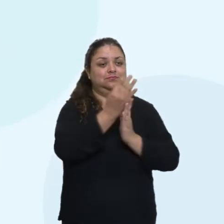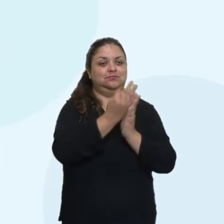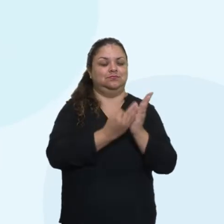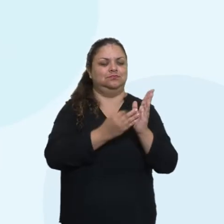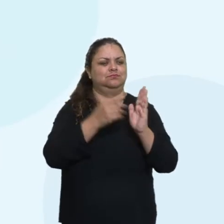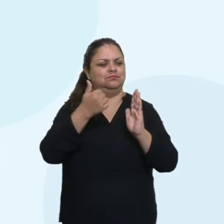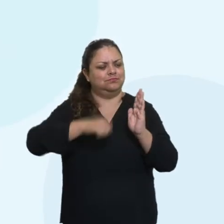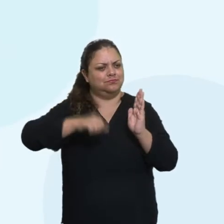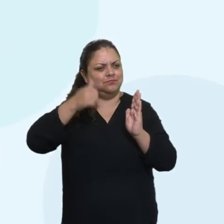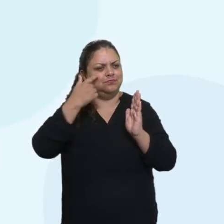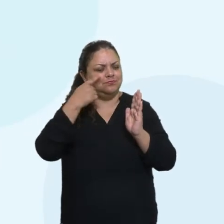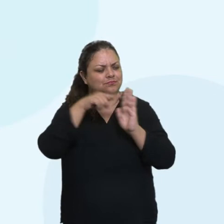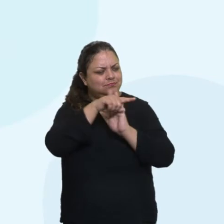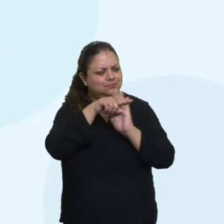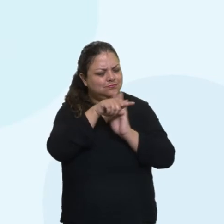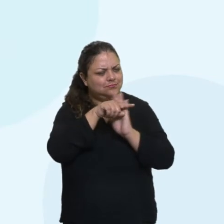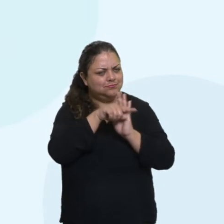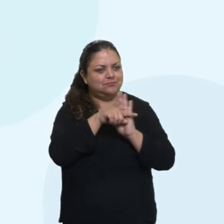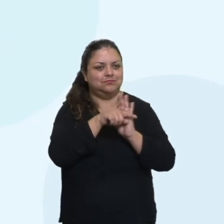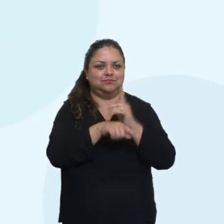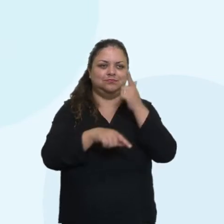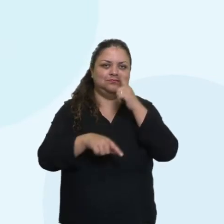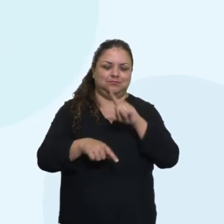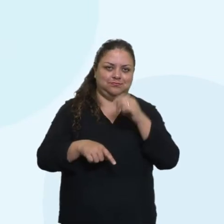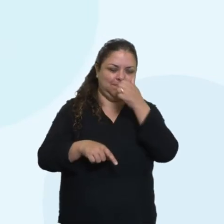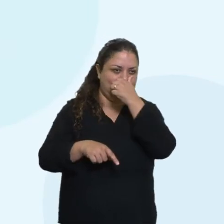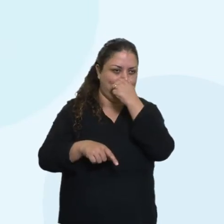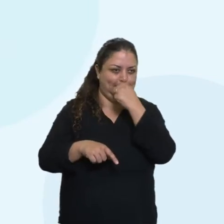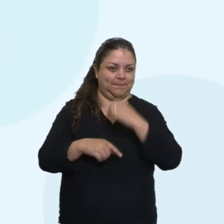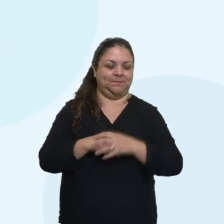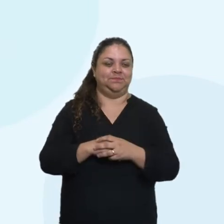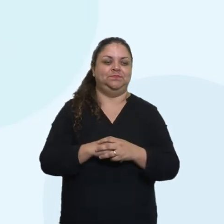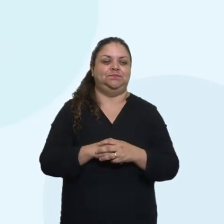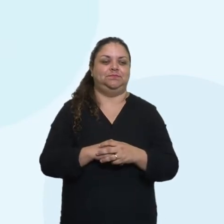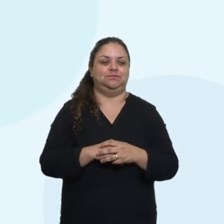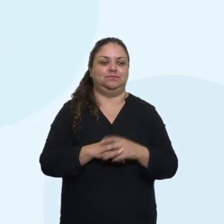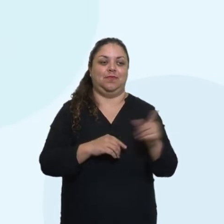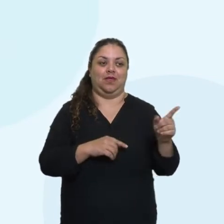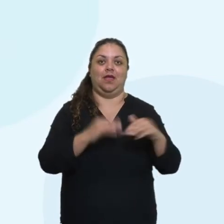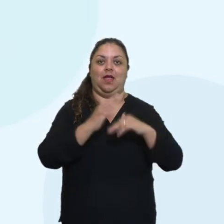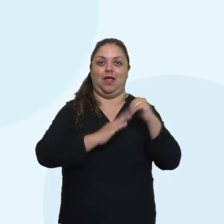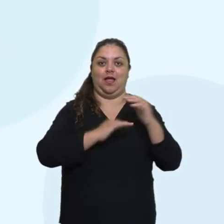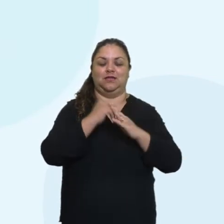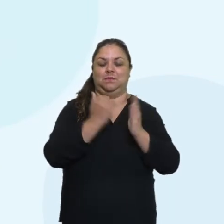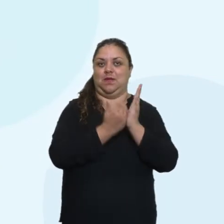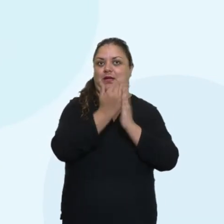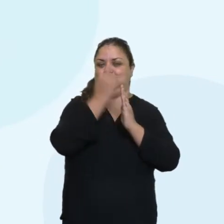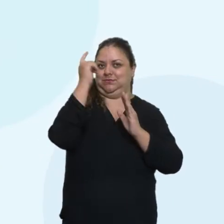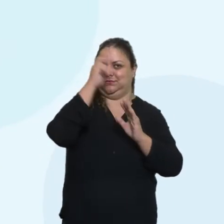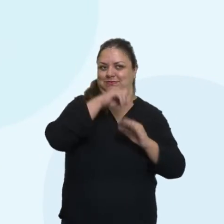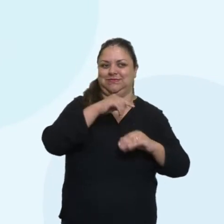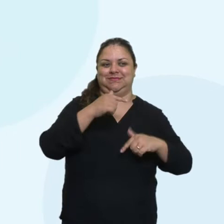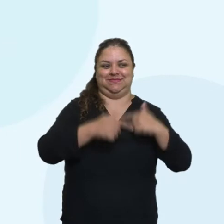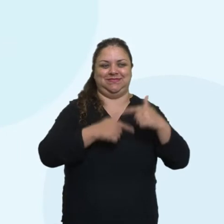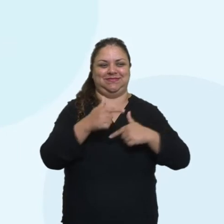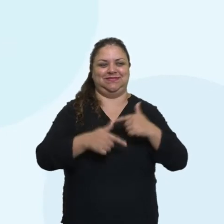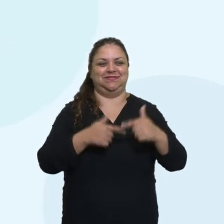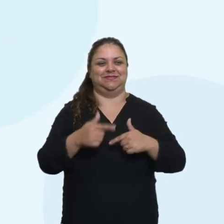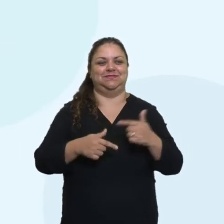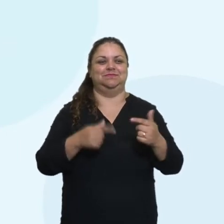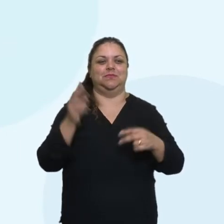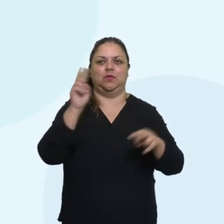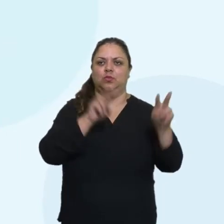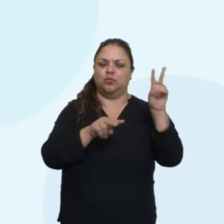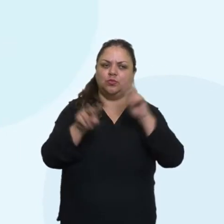analisar veja aqui o verbo de ação a ele se torna mais complexo como os recursos de linguagem C